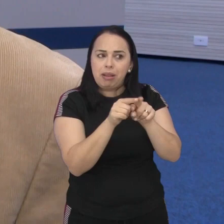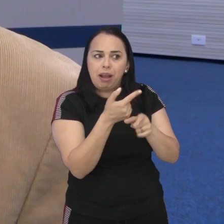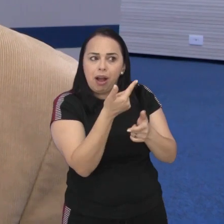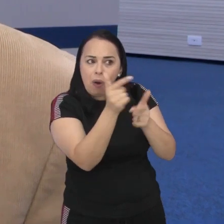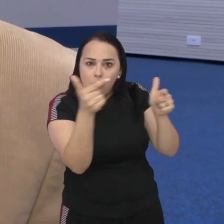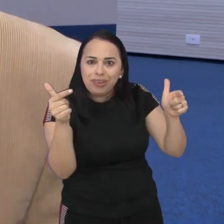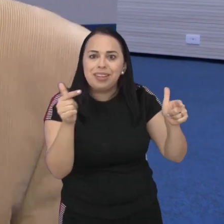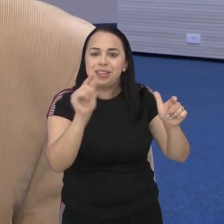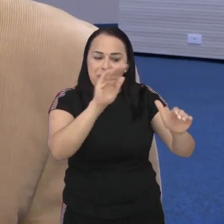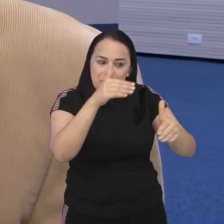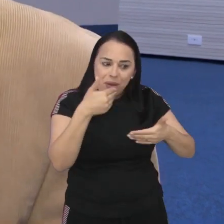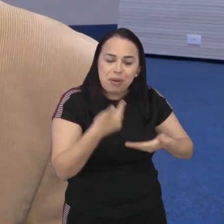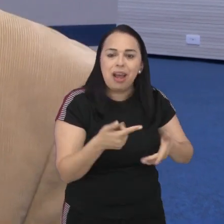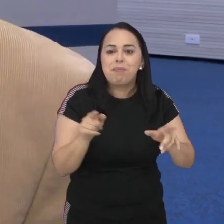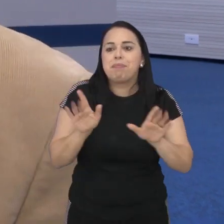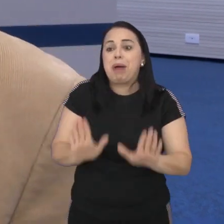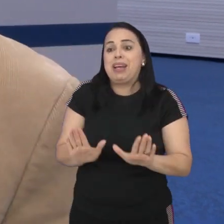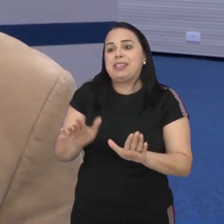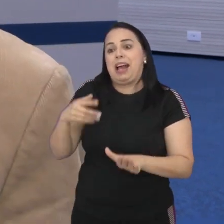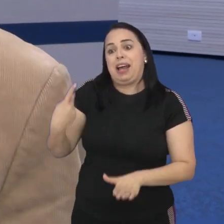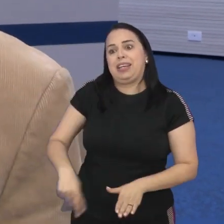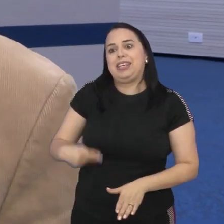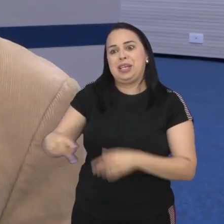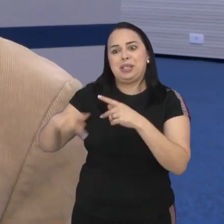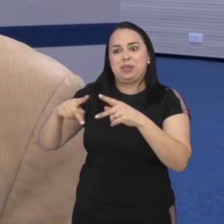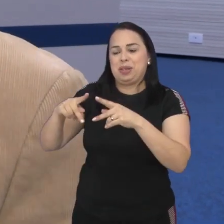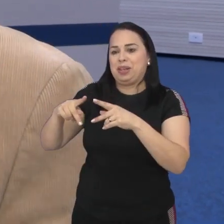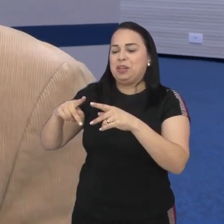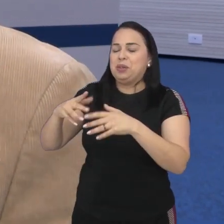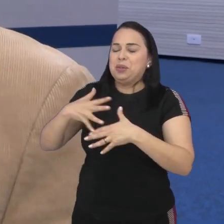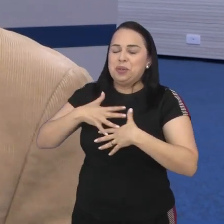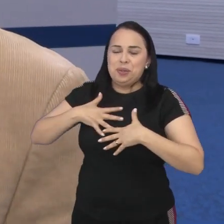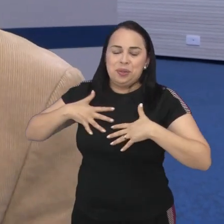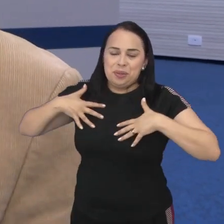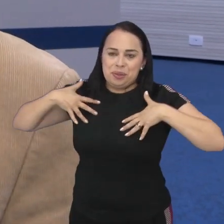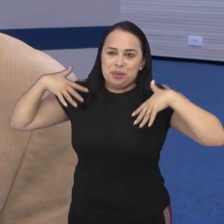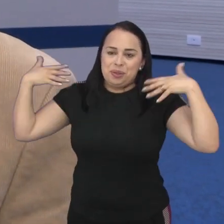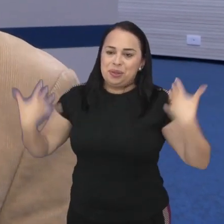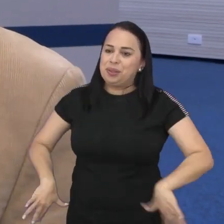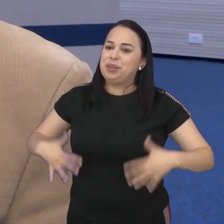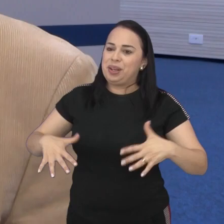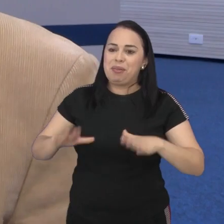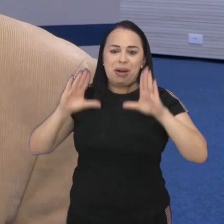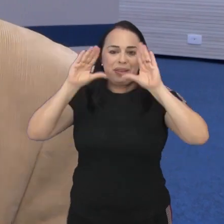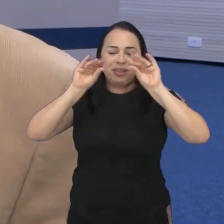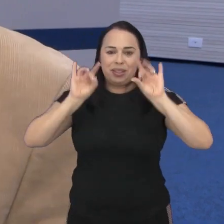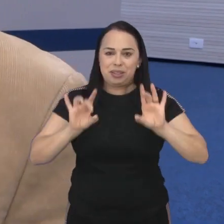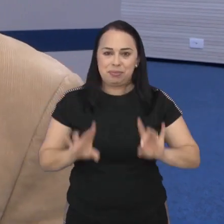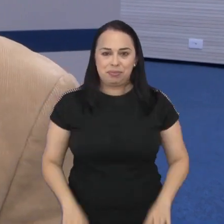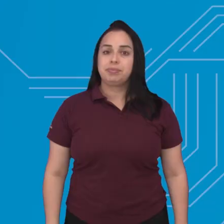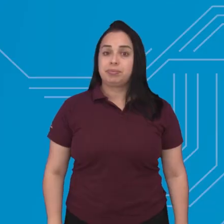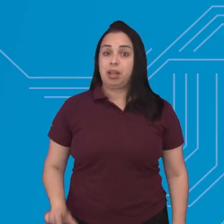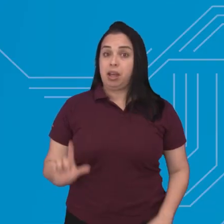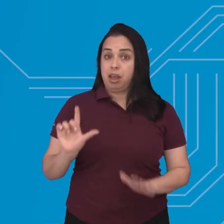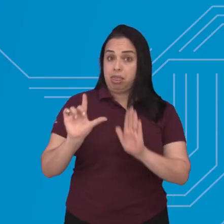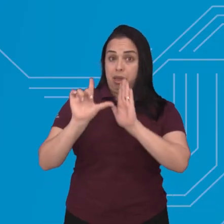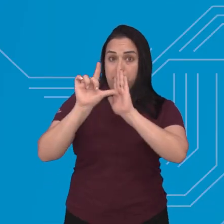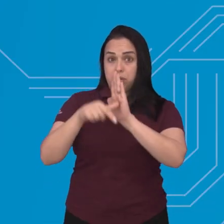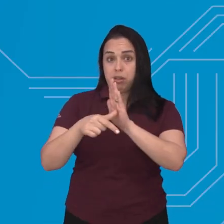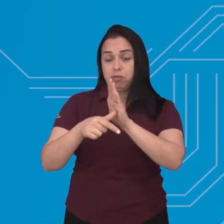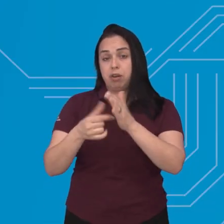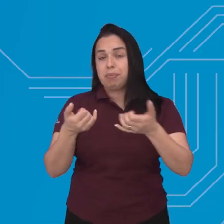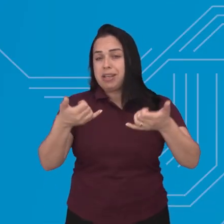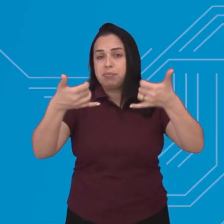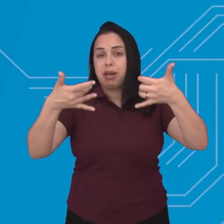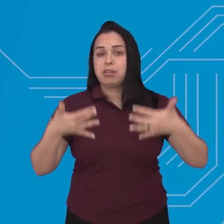recebi homenagens, mas na minha própria cidade. Então eu fico muito feliz, encontrei pessoas muito queridas aqui hoje. Uma noite agradável. E no próximo